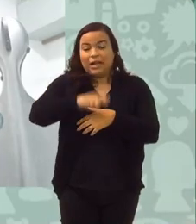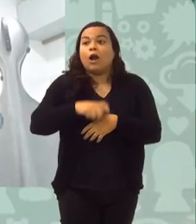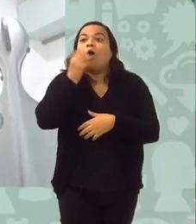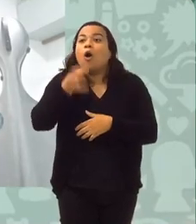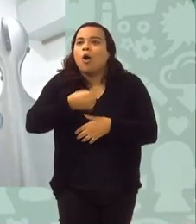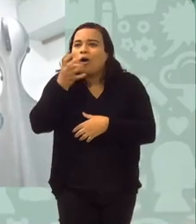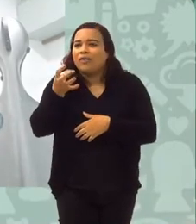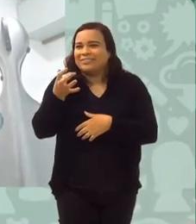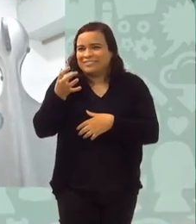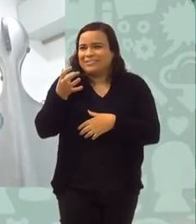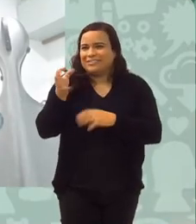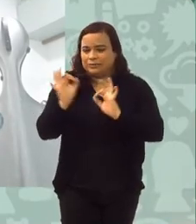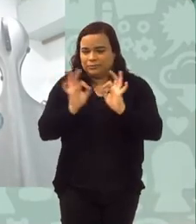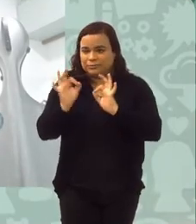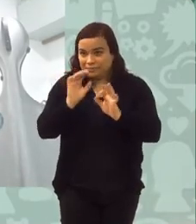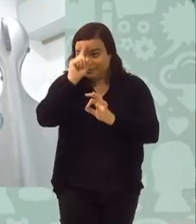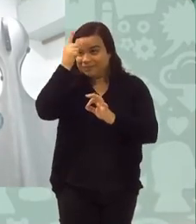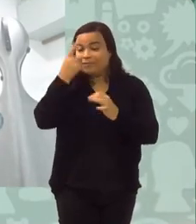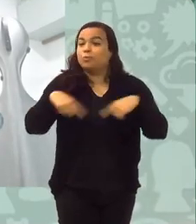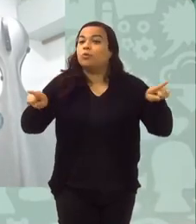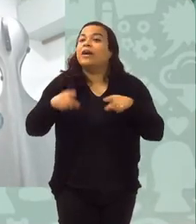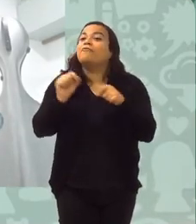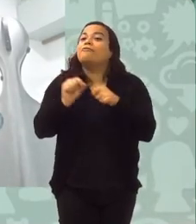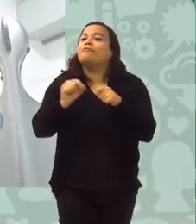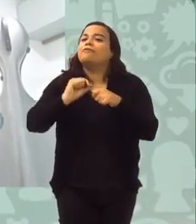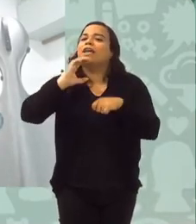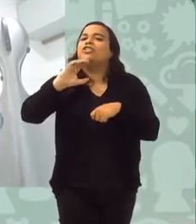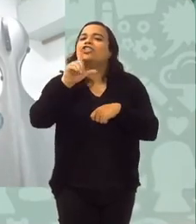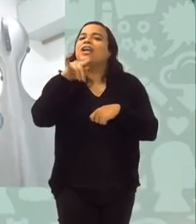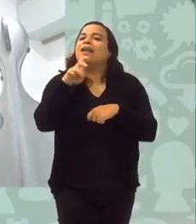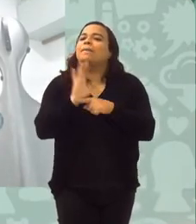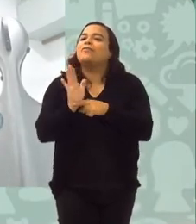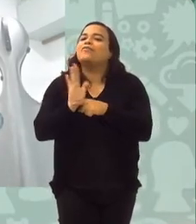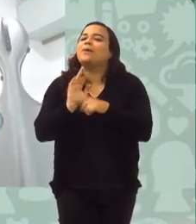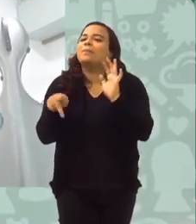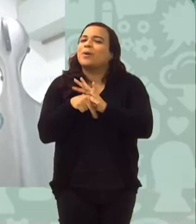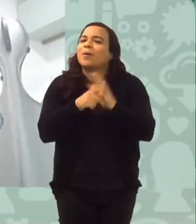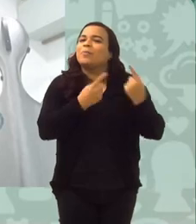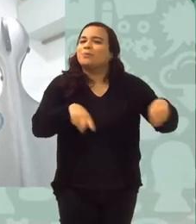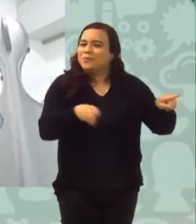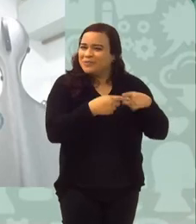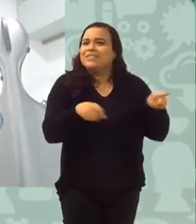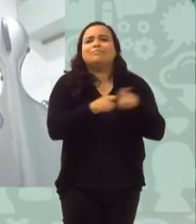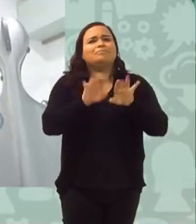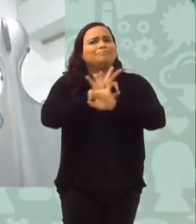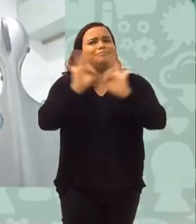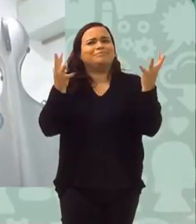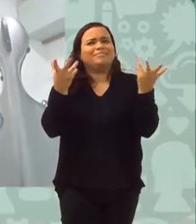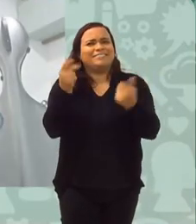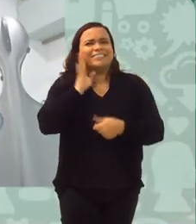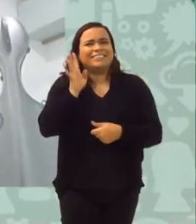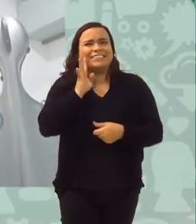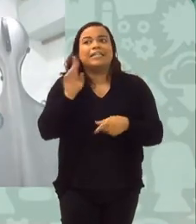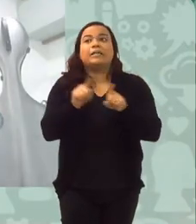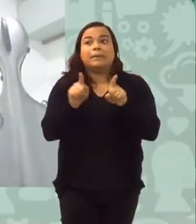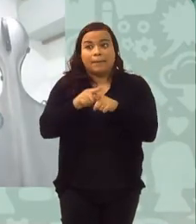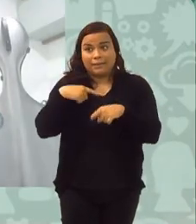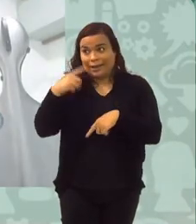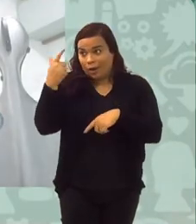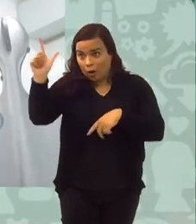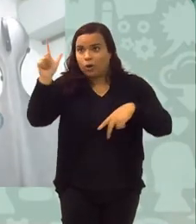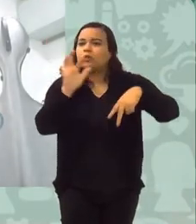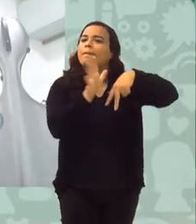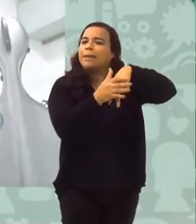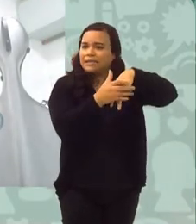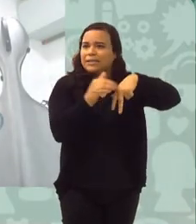música, fez um clipe dessa música, ficou muito legal. Eu tenho um paciente que eu, inclusive, pedi permissão a ele